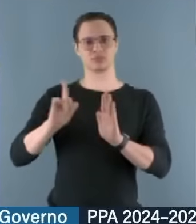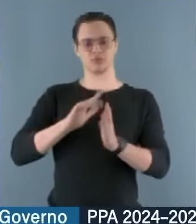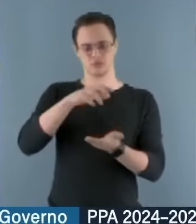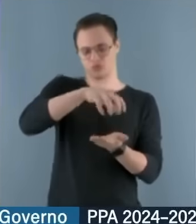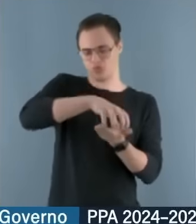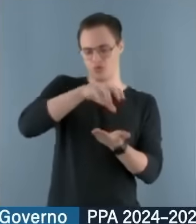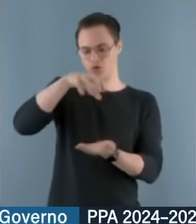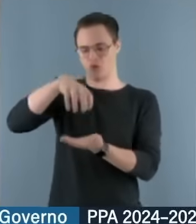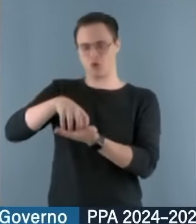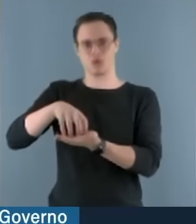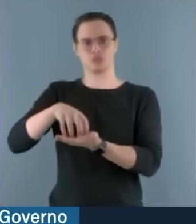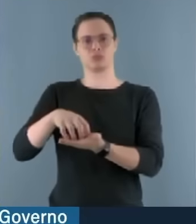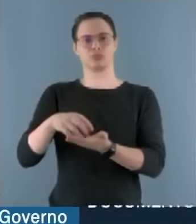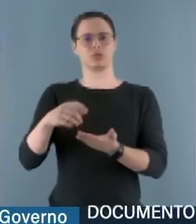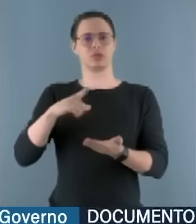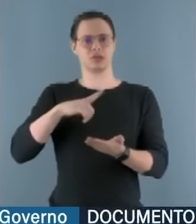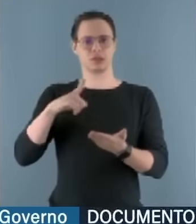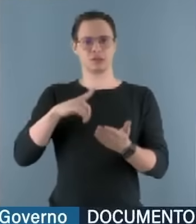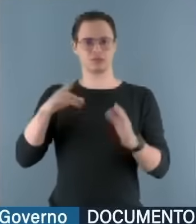órgãos?